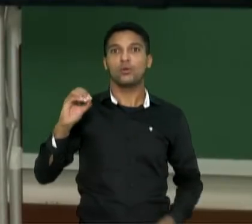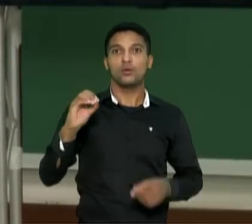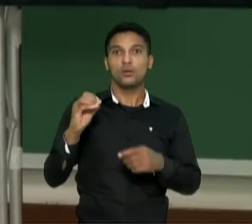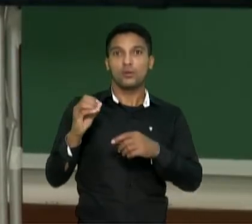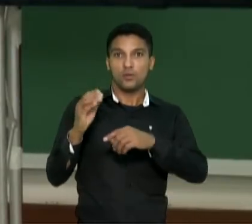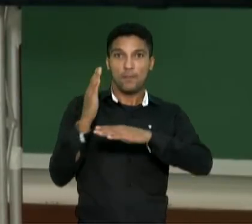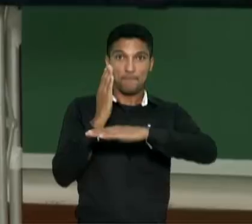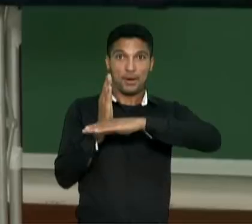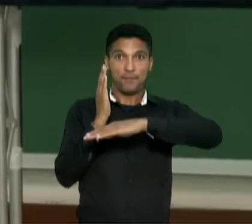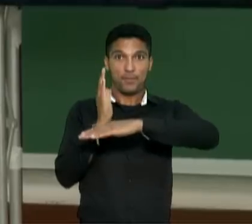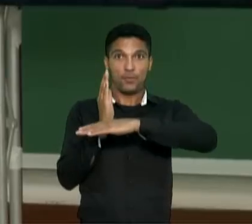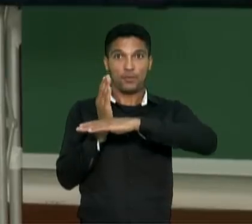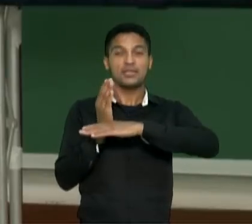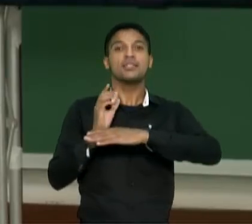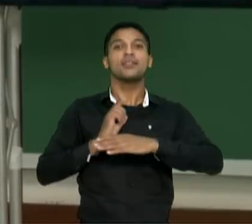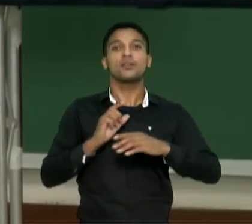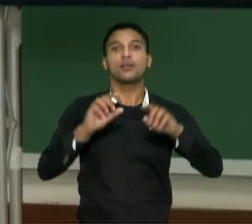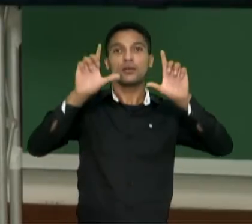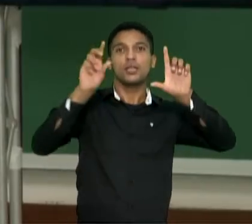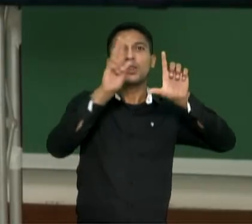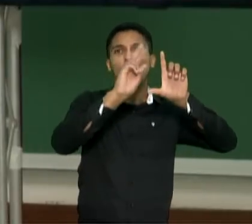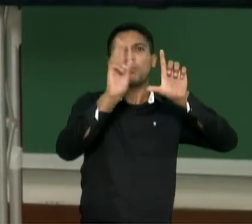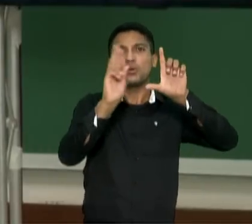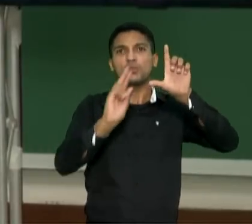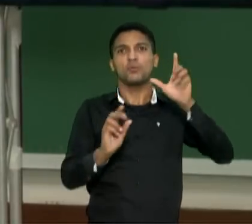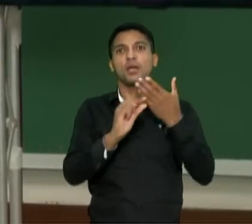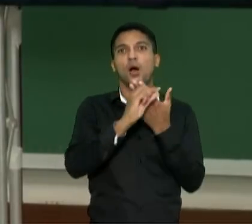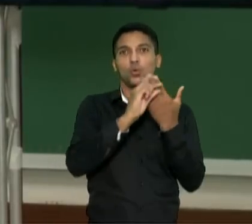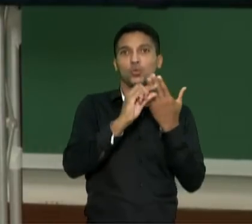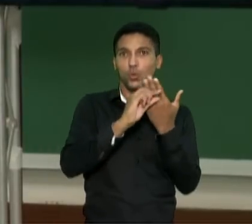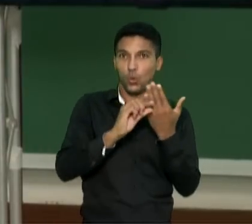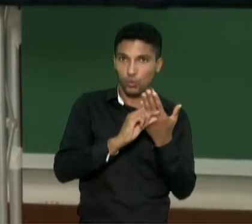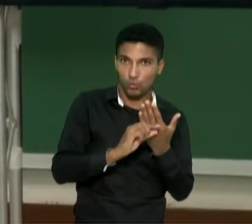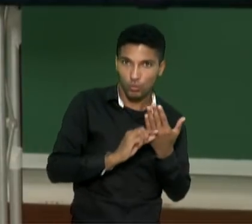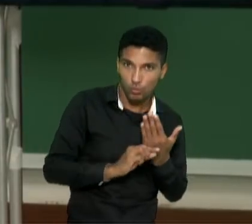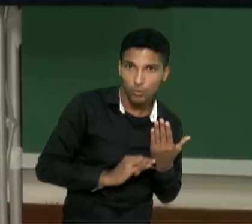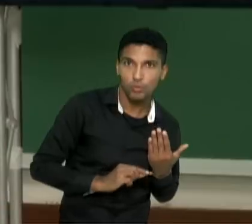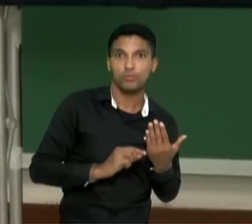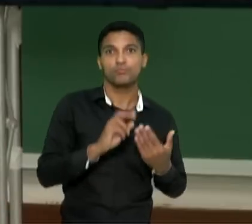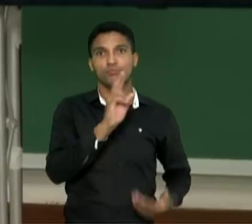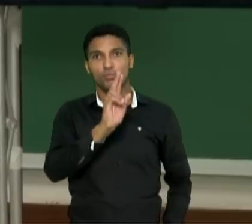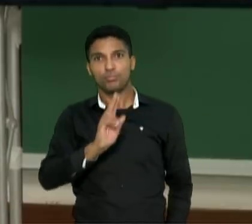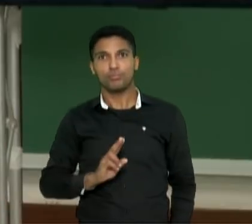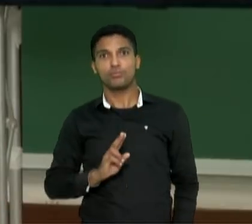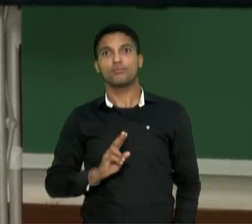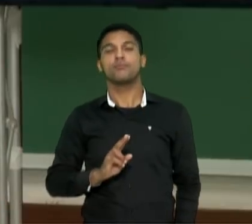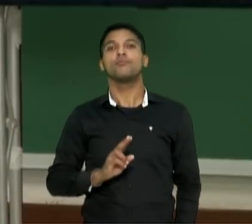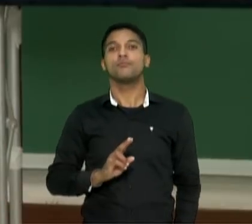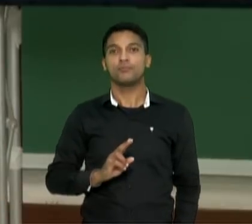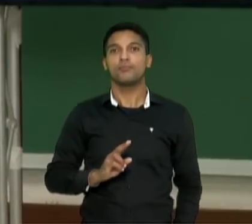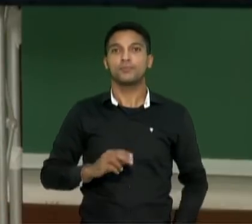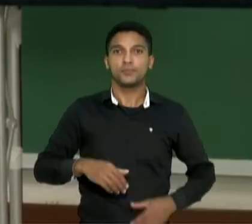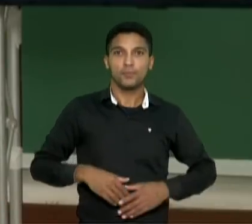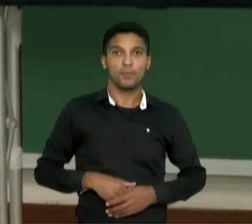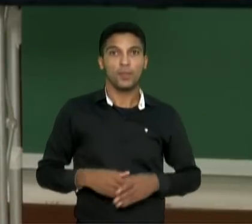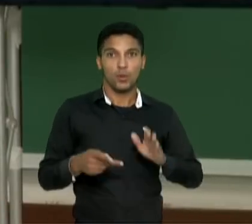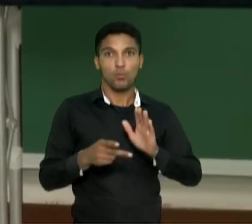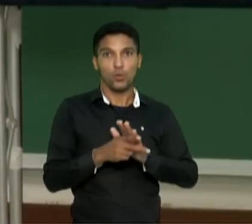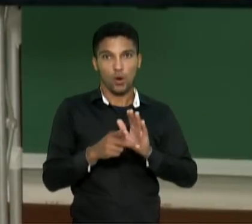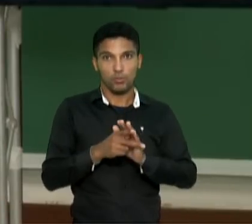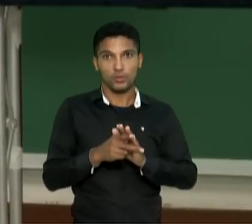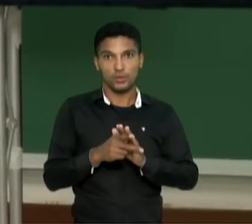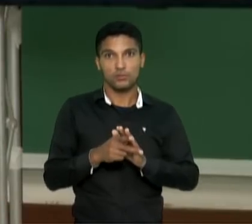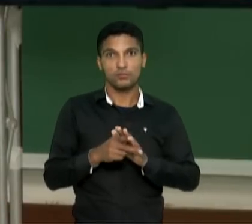escultores, mas também poetas e pintores, né, para mostrar que o barroco é um movimento que cheio de ideias